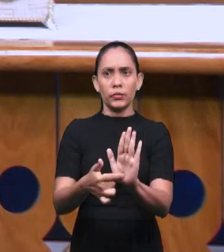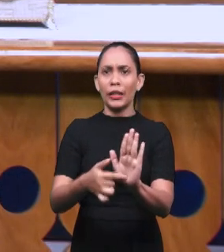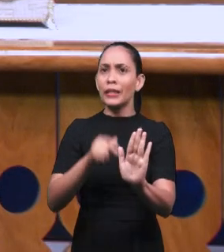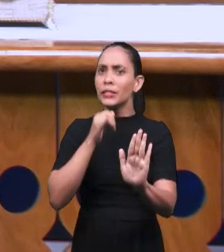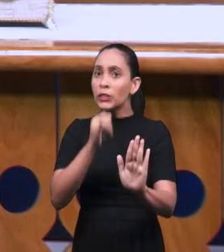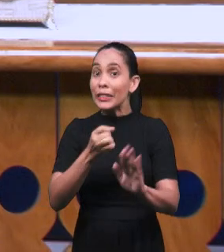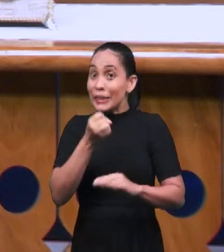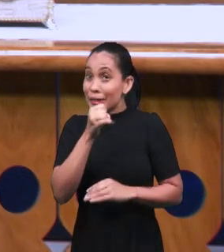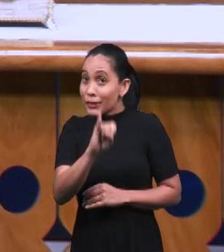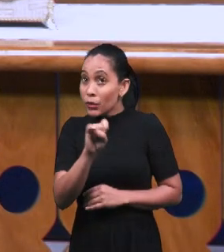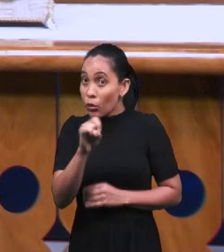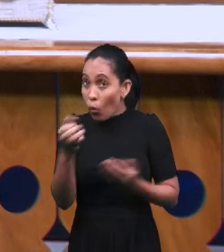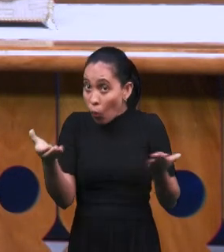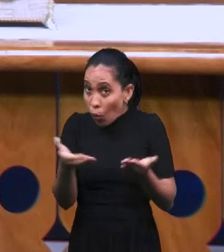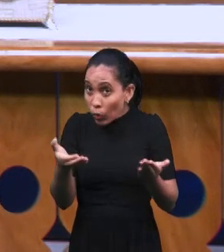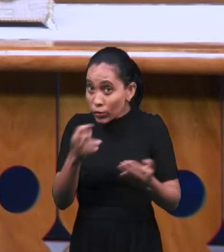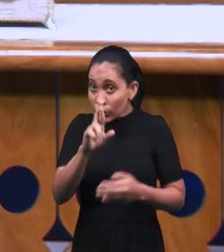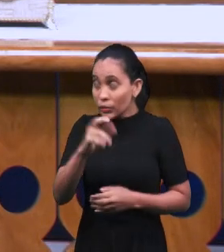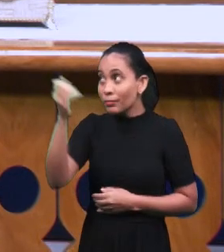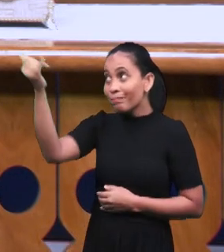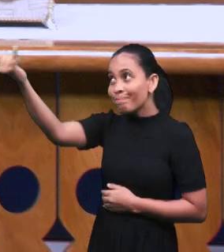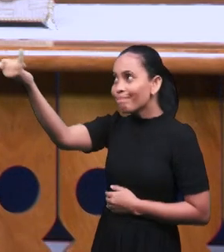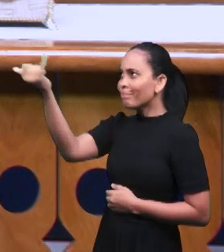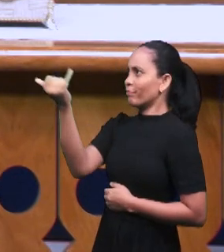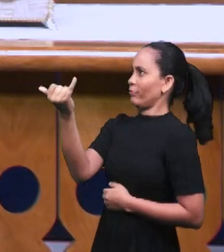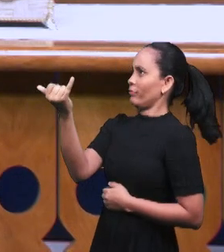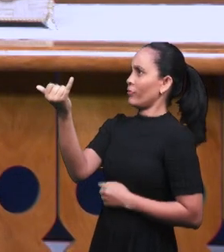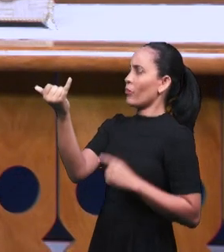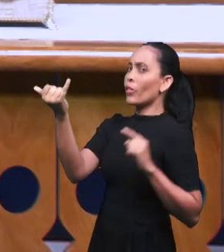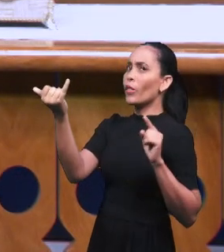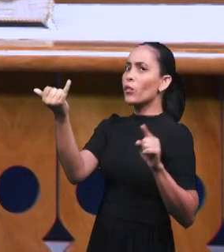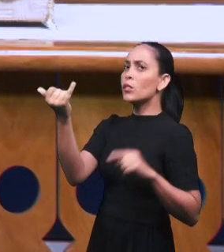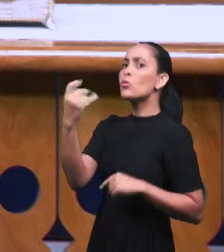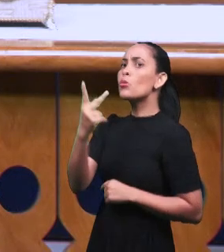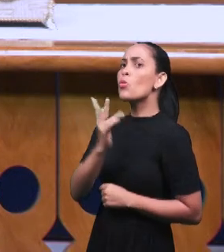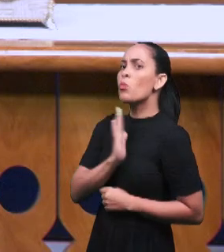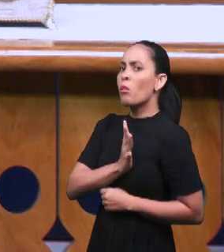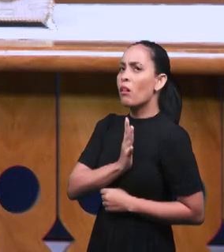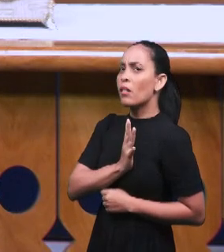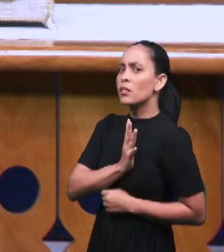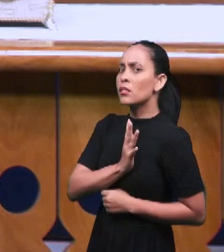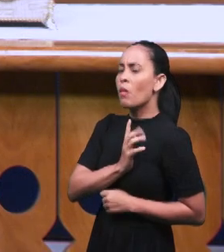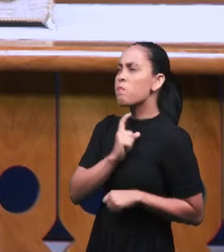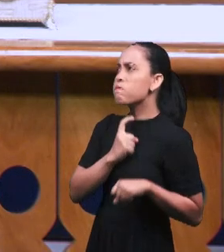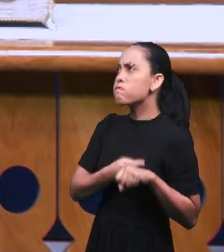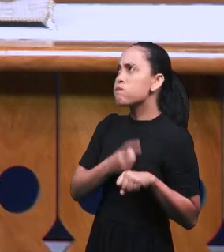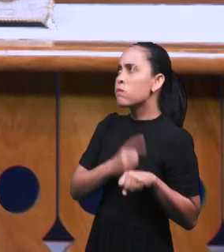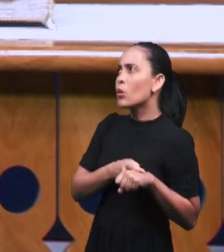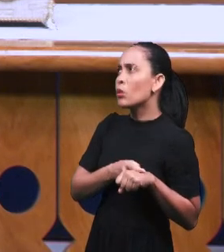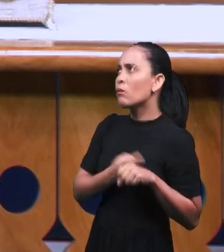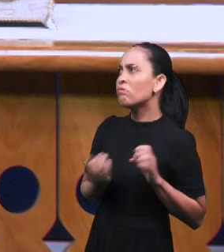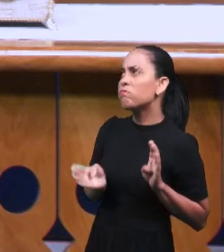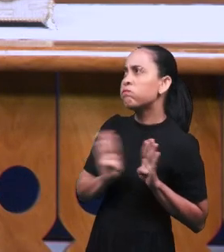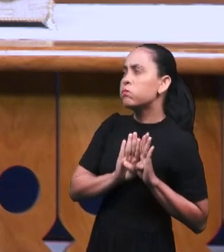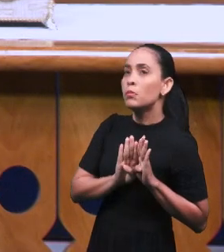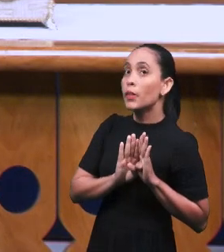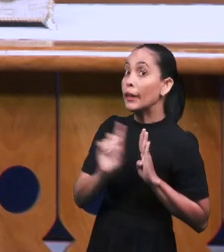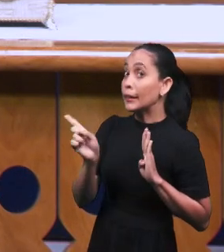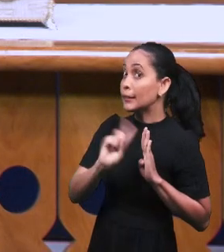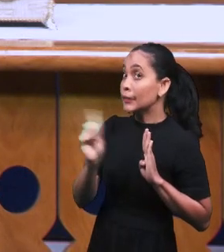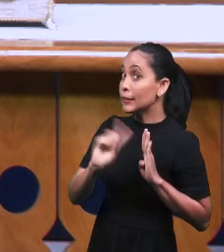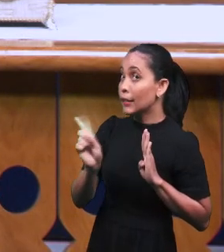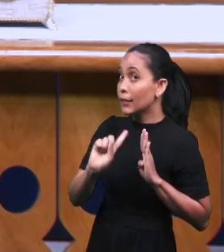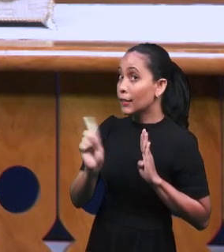hoje ouvirdes a sua voz, não endureçais o vosso coração. Endureceu o